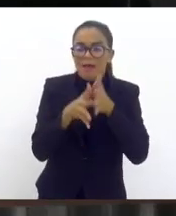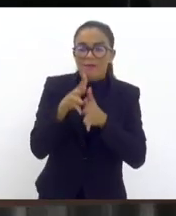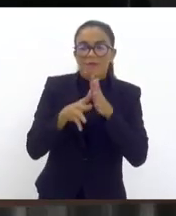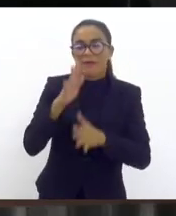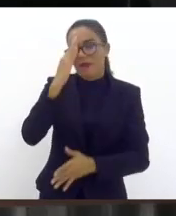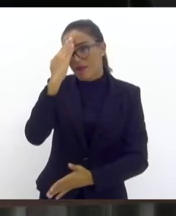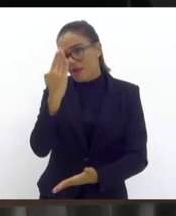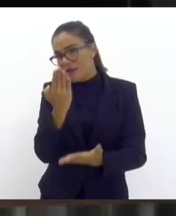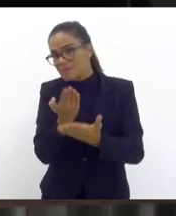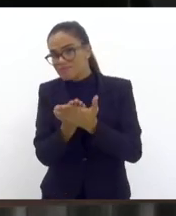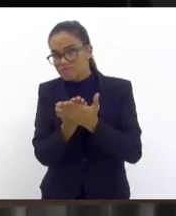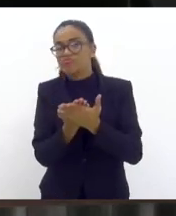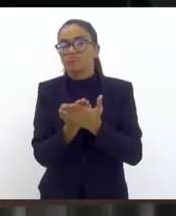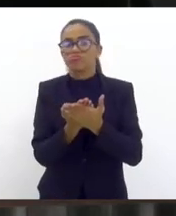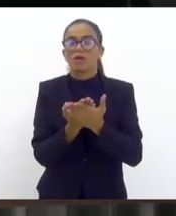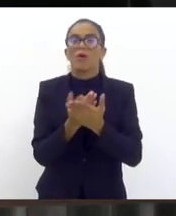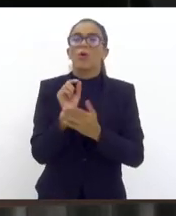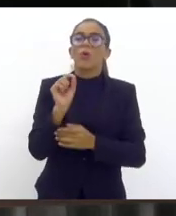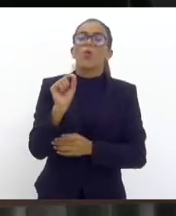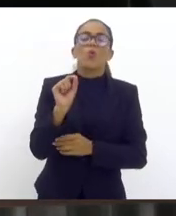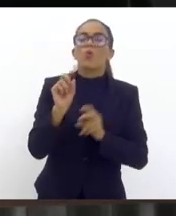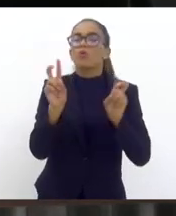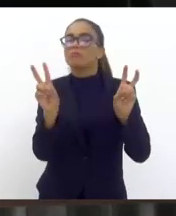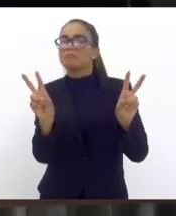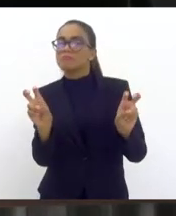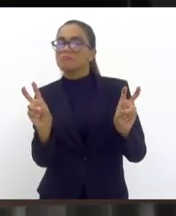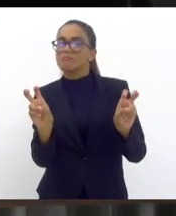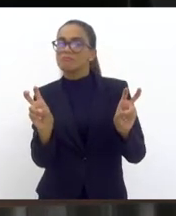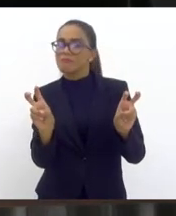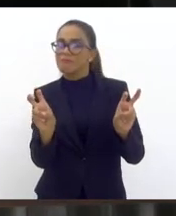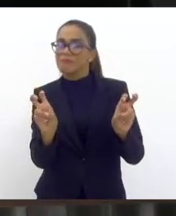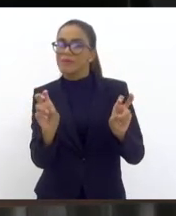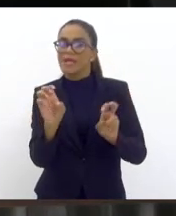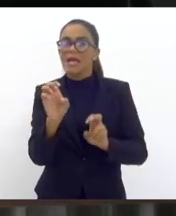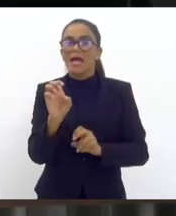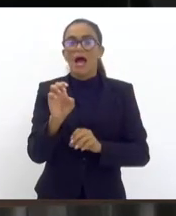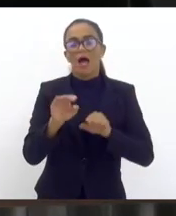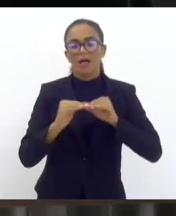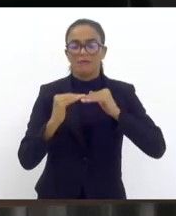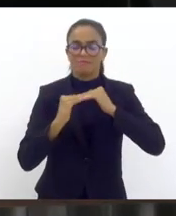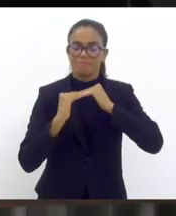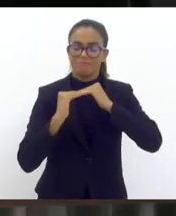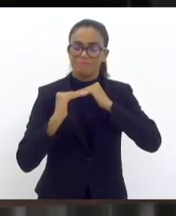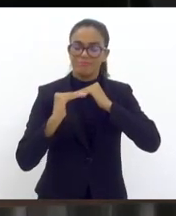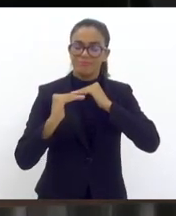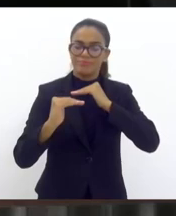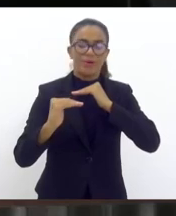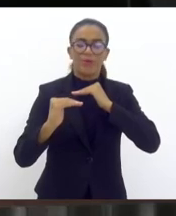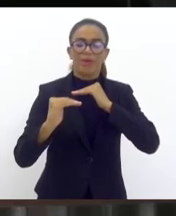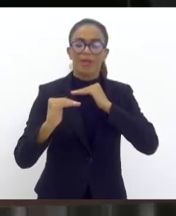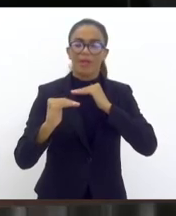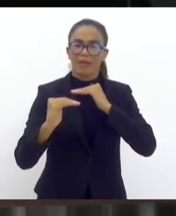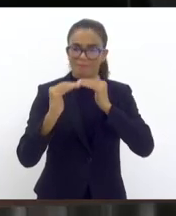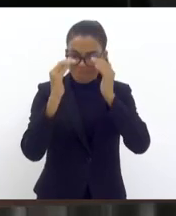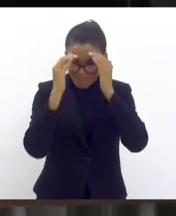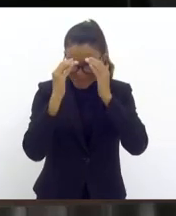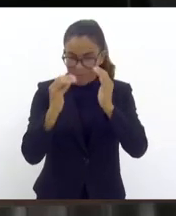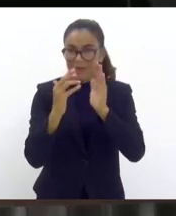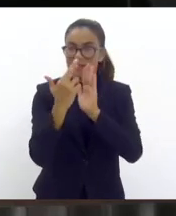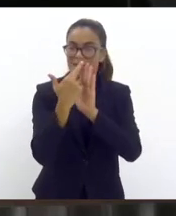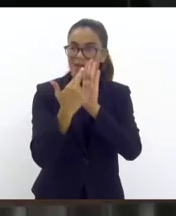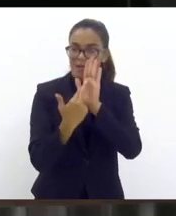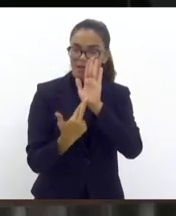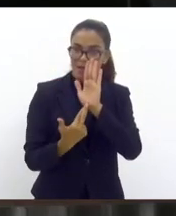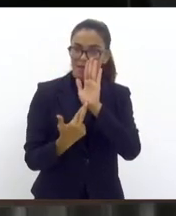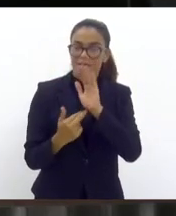nacional no que tange a estabilidade das regras cabe